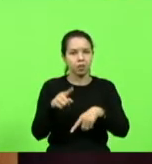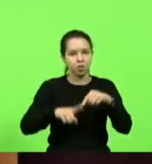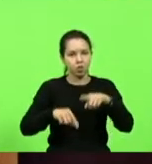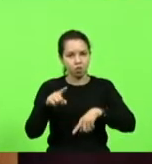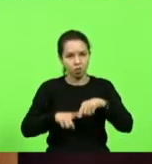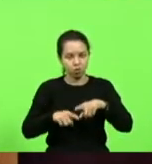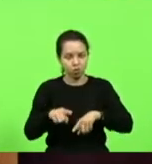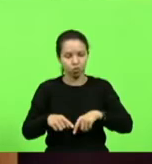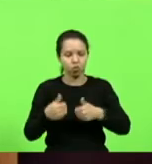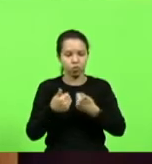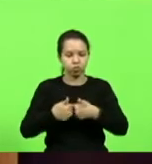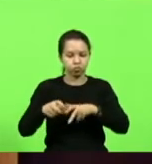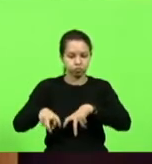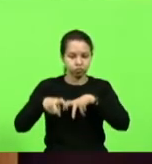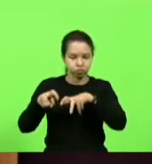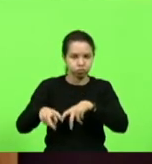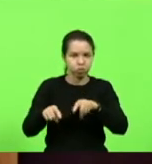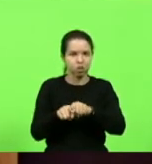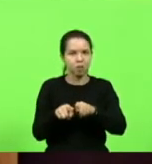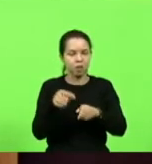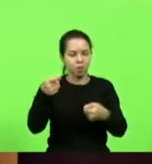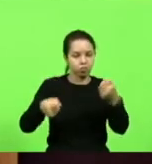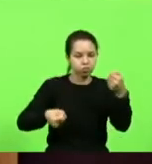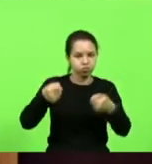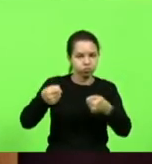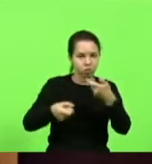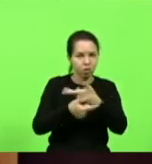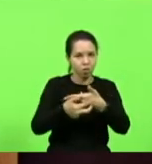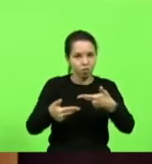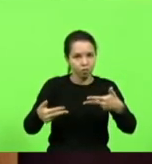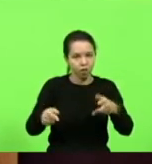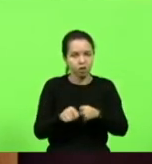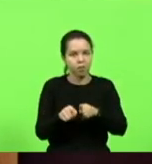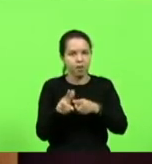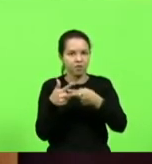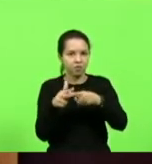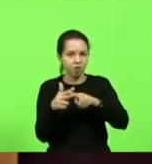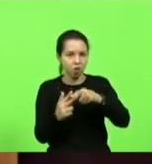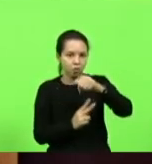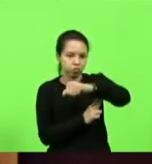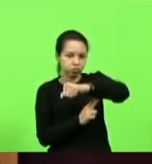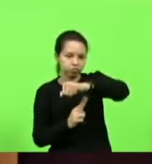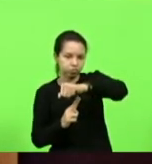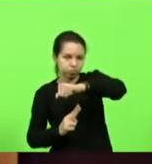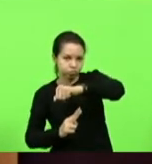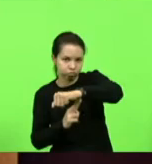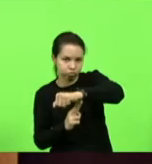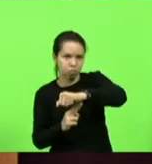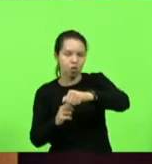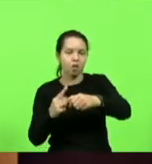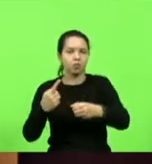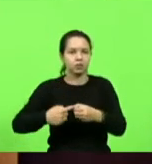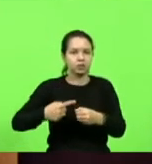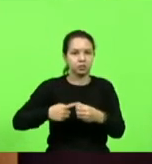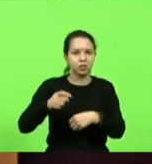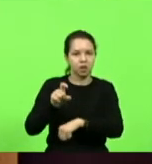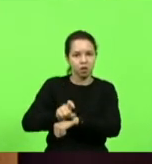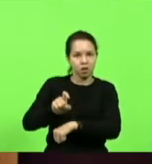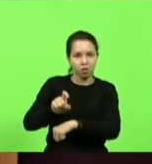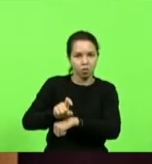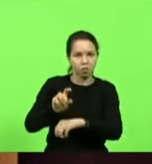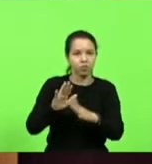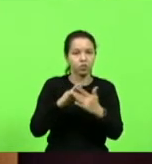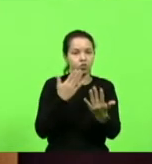Treviso, veículos para Ermo, reforma da ponte Pêncil em Barranca, no município de Araranguá, e